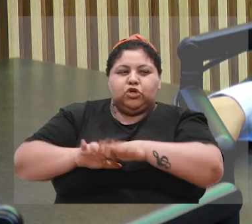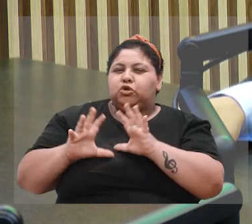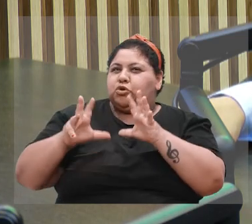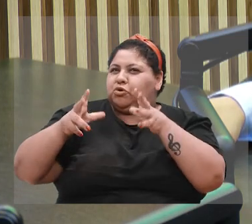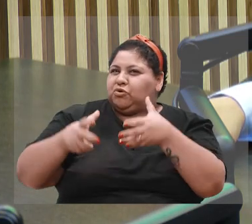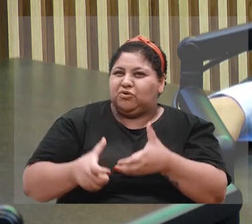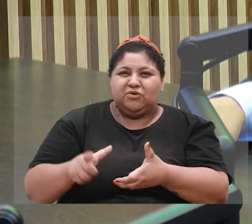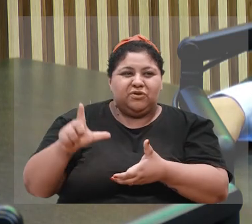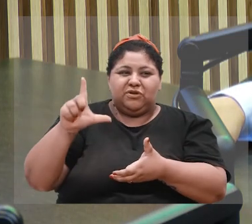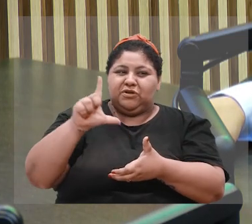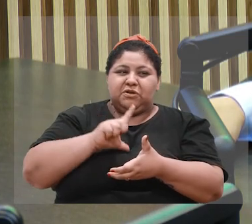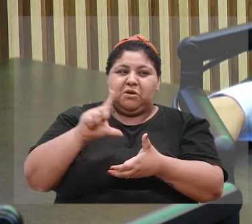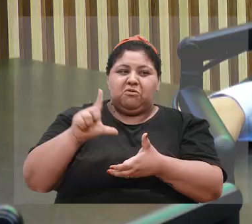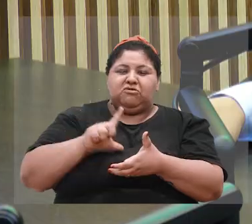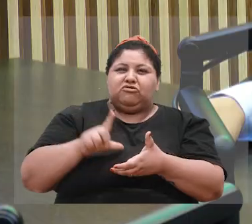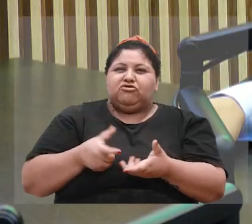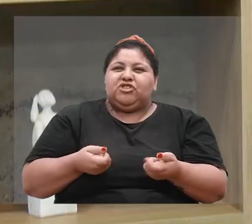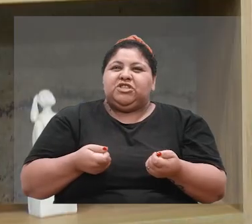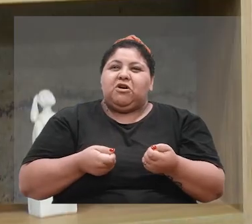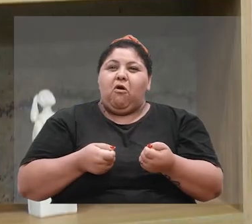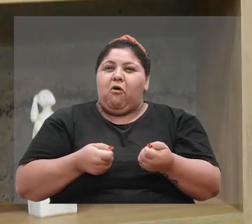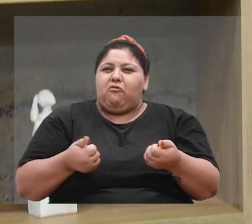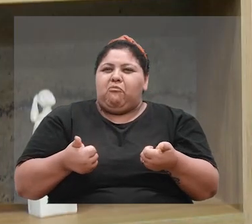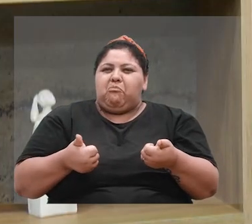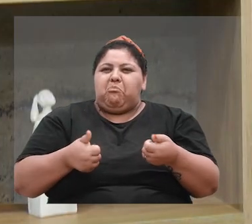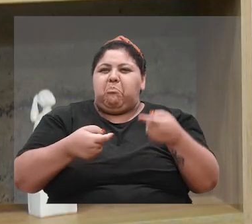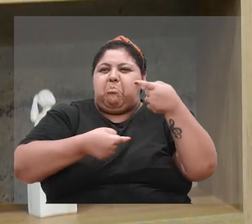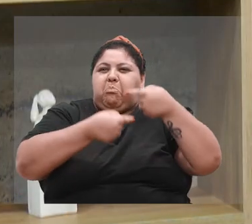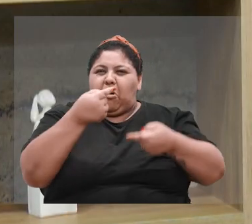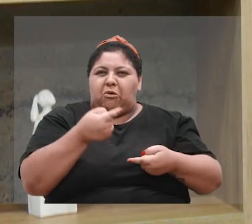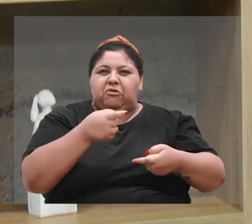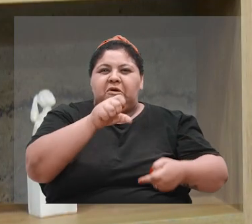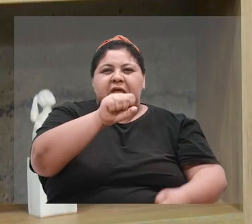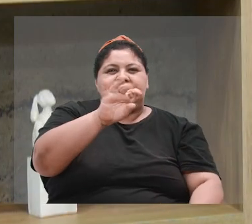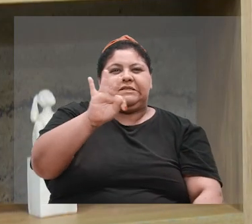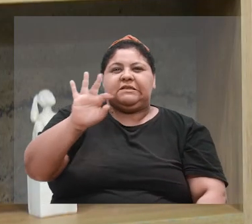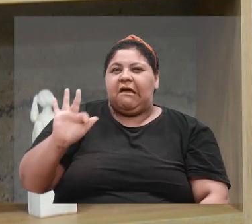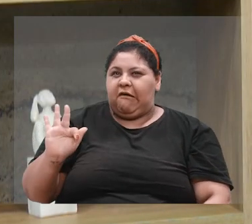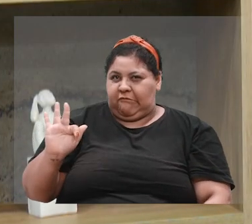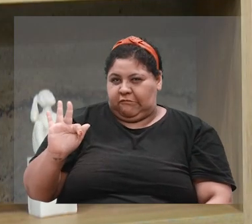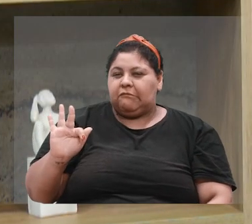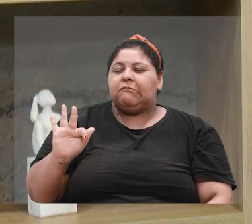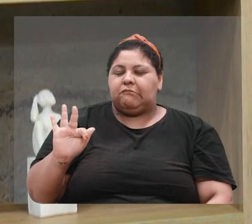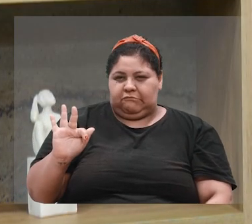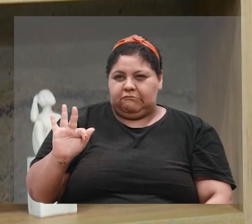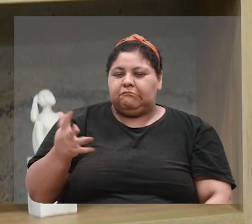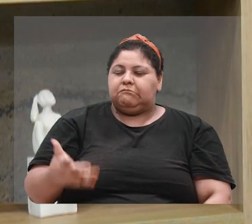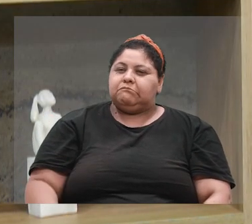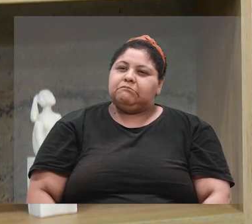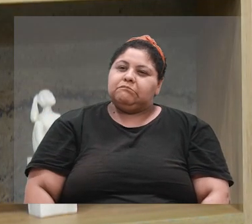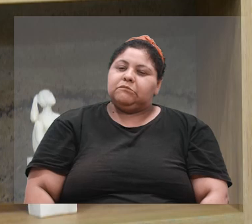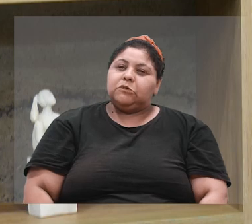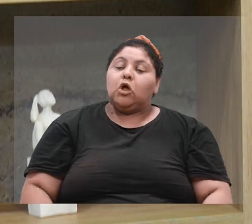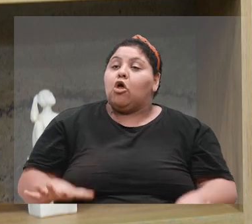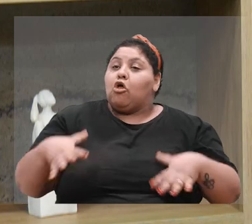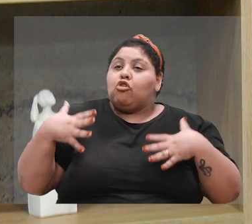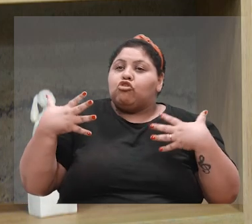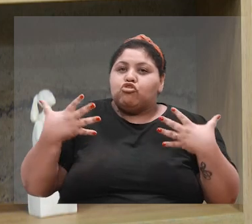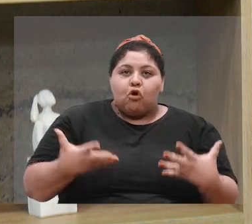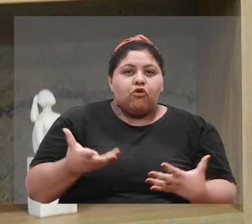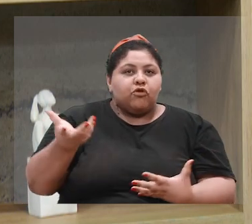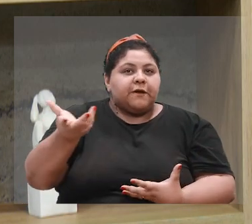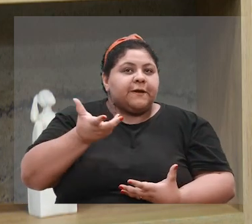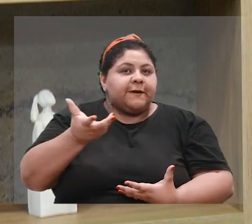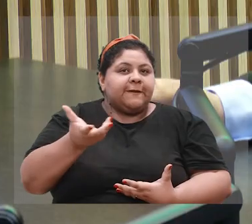sem validade pelo STF. Então, Lula, atual presidente da República. Exato. Então isso foi... todo mundo almejava